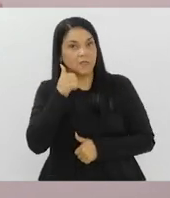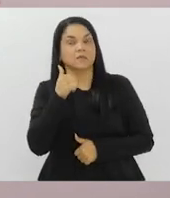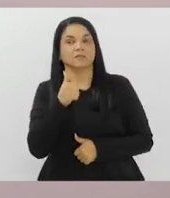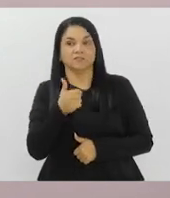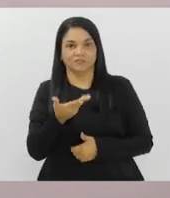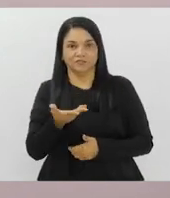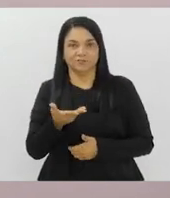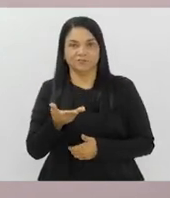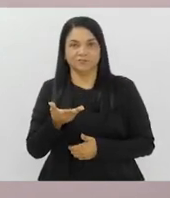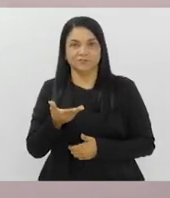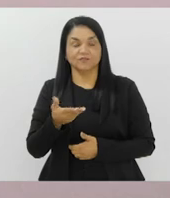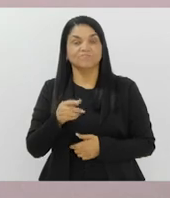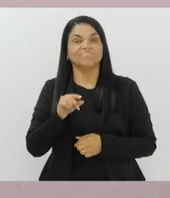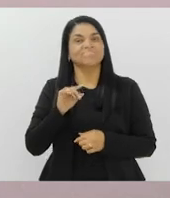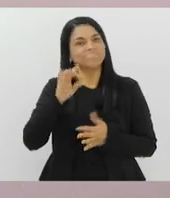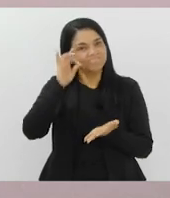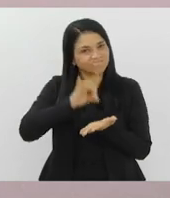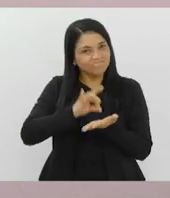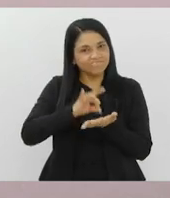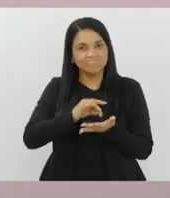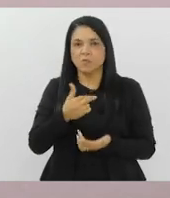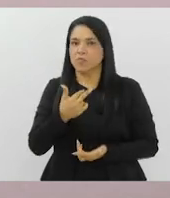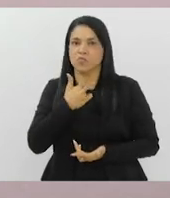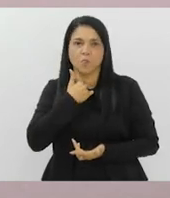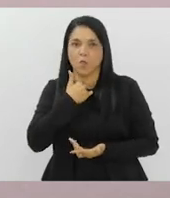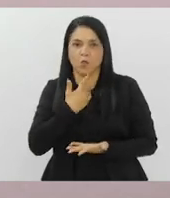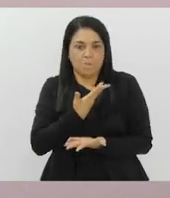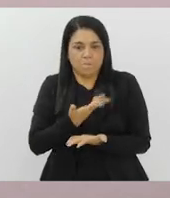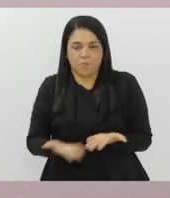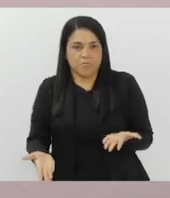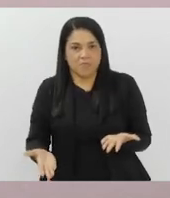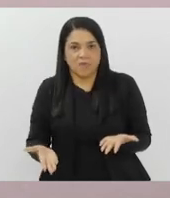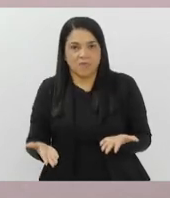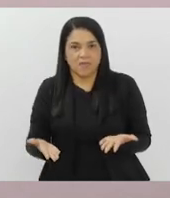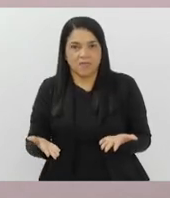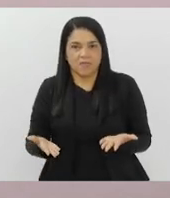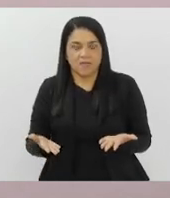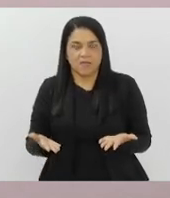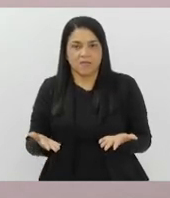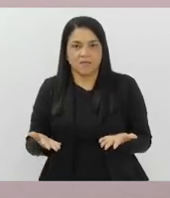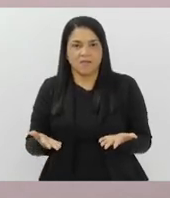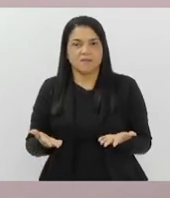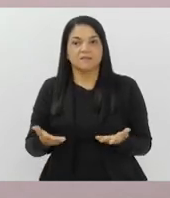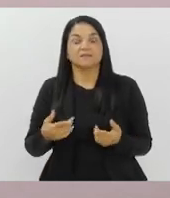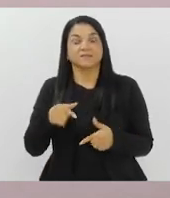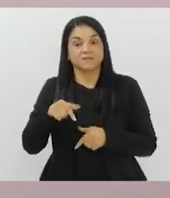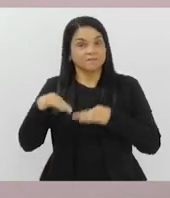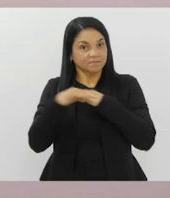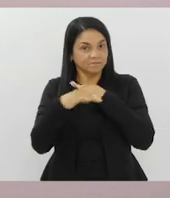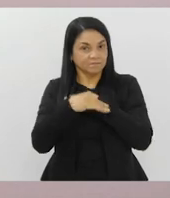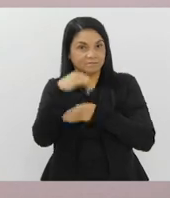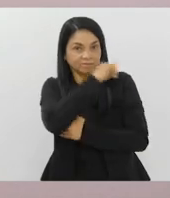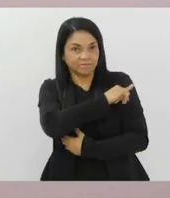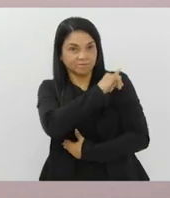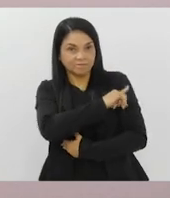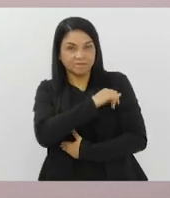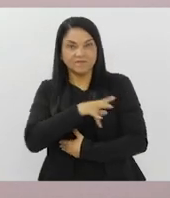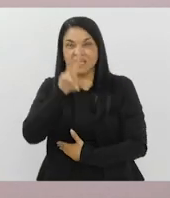mulheres. Isso a gente não pode perder da nossa mente. Assim, cidade do Rio de Janeiro, a gente tem quase